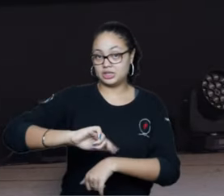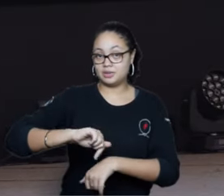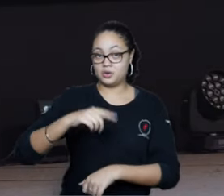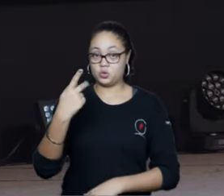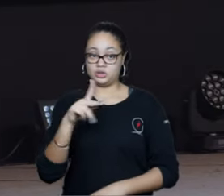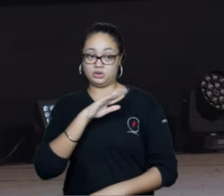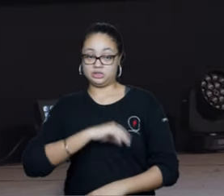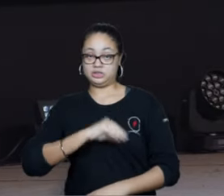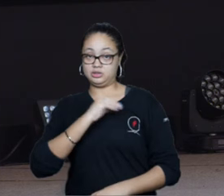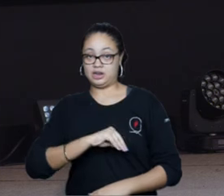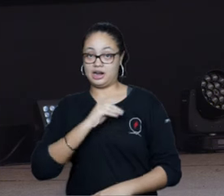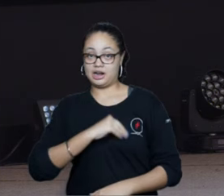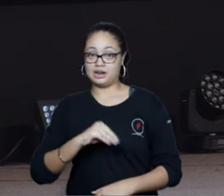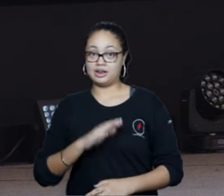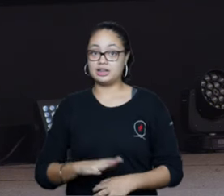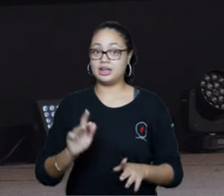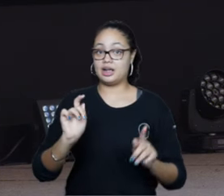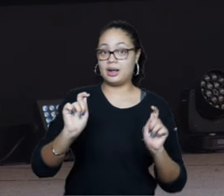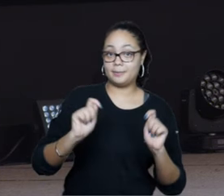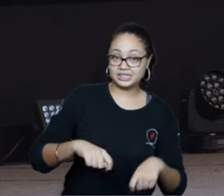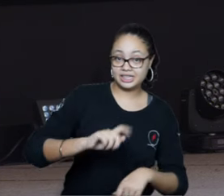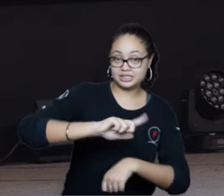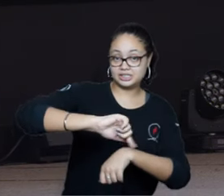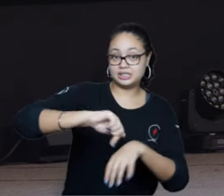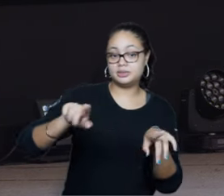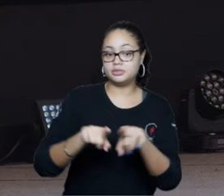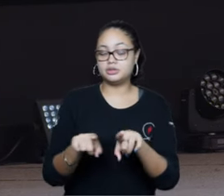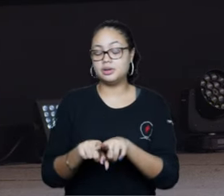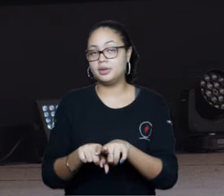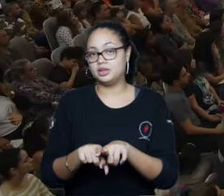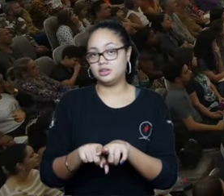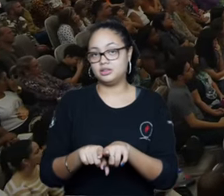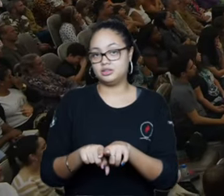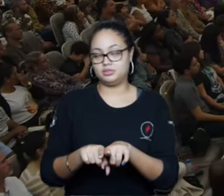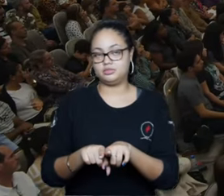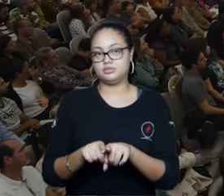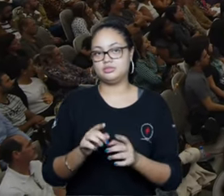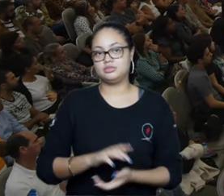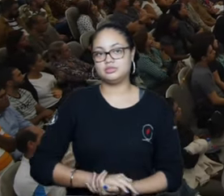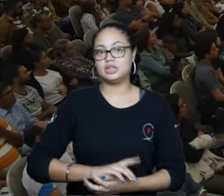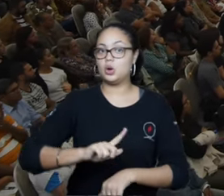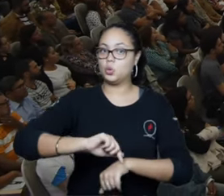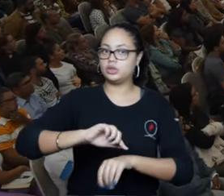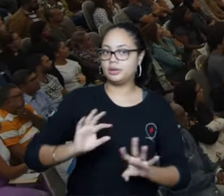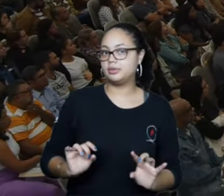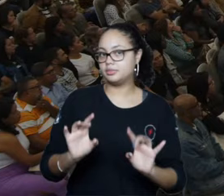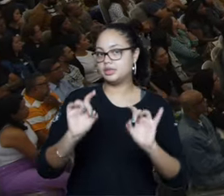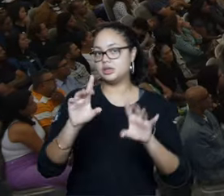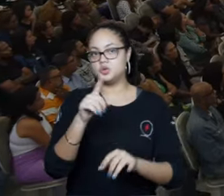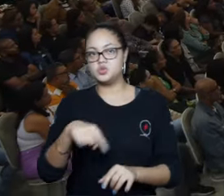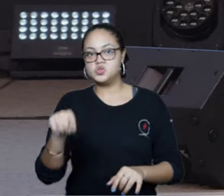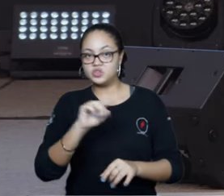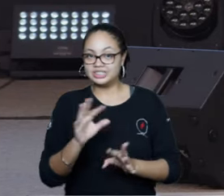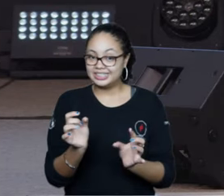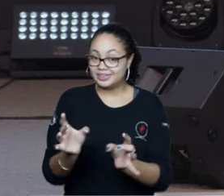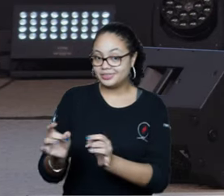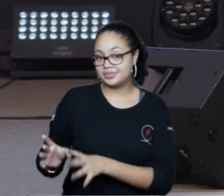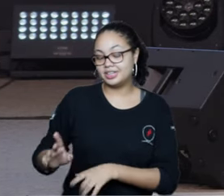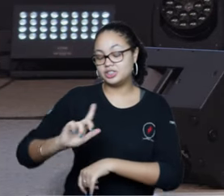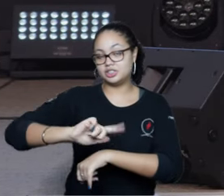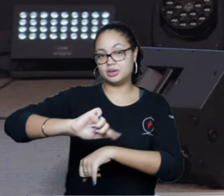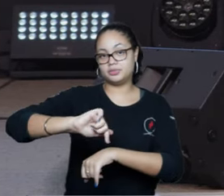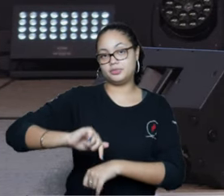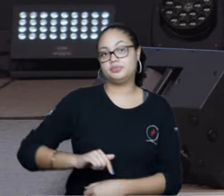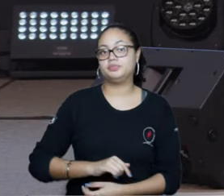teu salário é constituído por capacidade de tempo o tempo é tão precioso que você vem de tempo